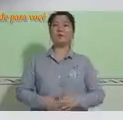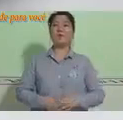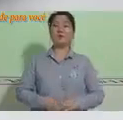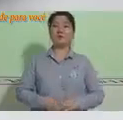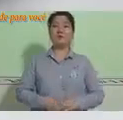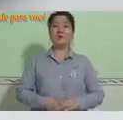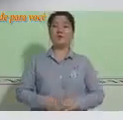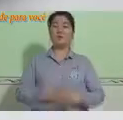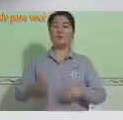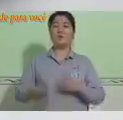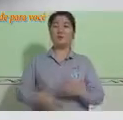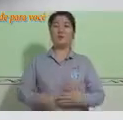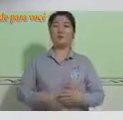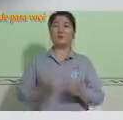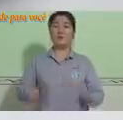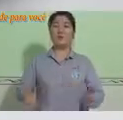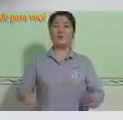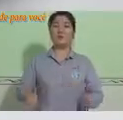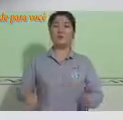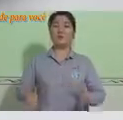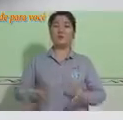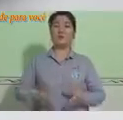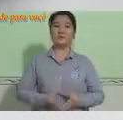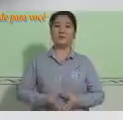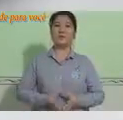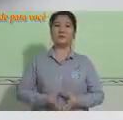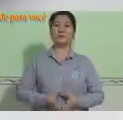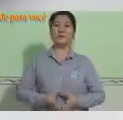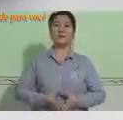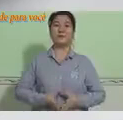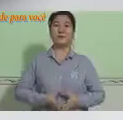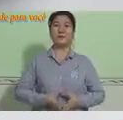aconselham 2.9 aos 13 anos,